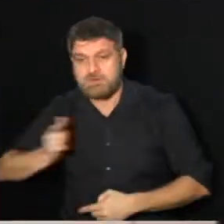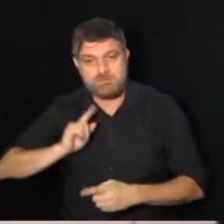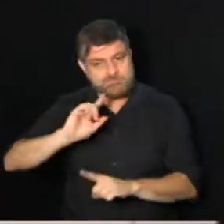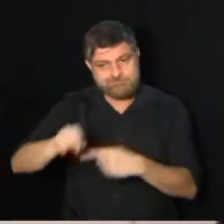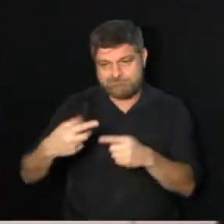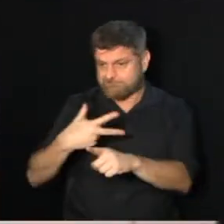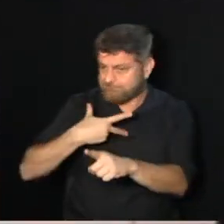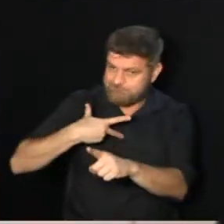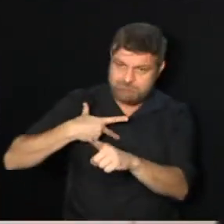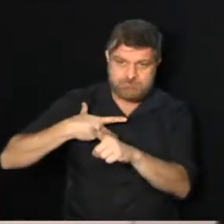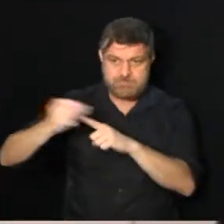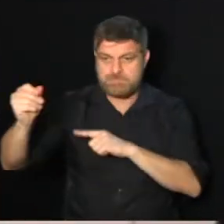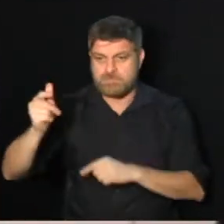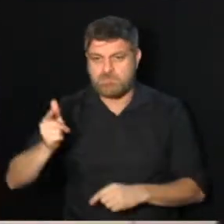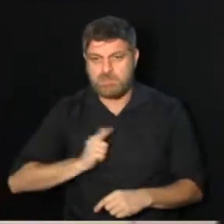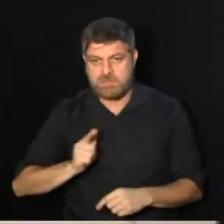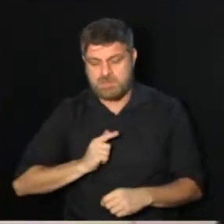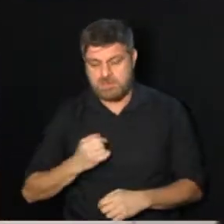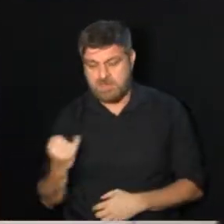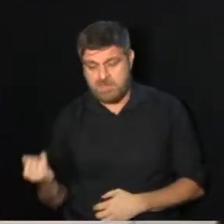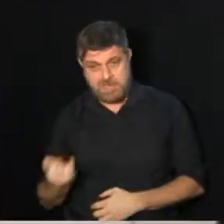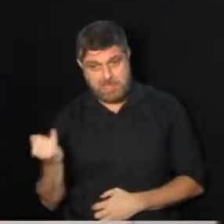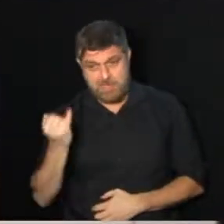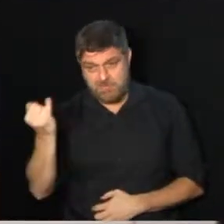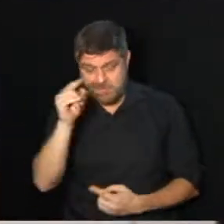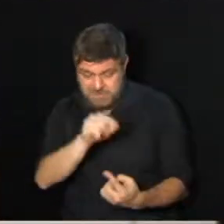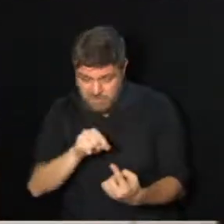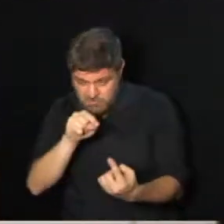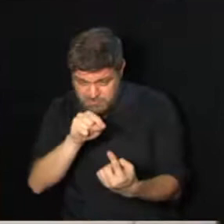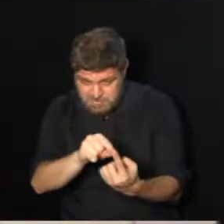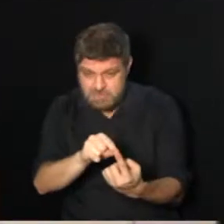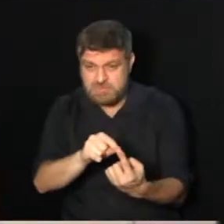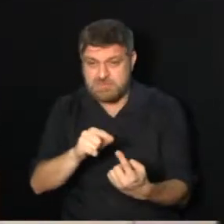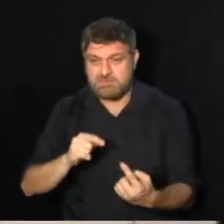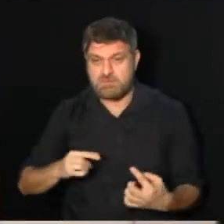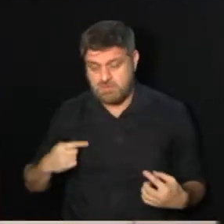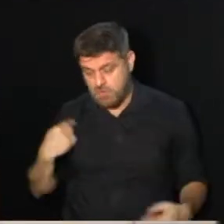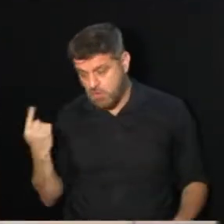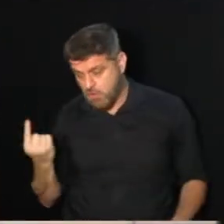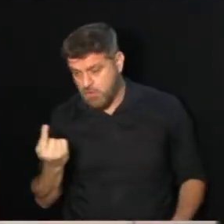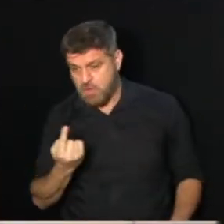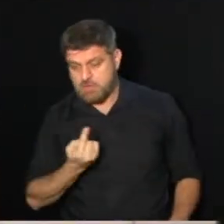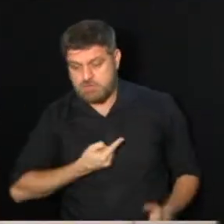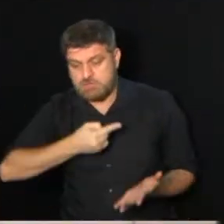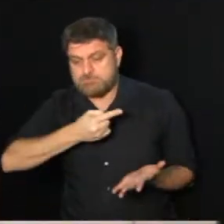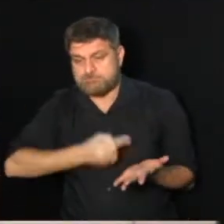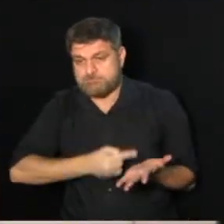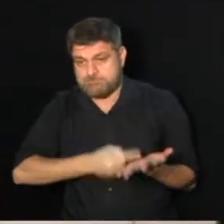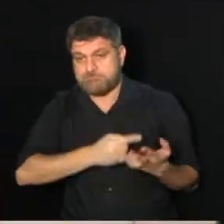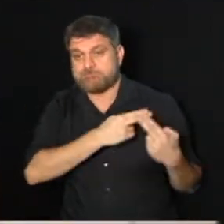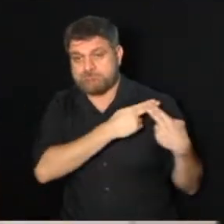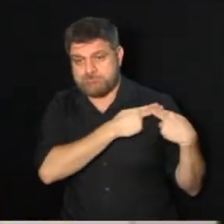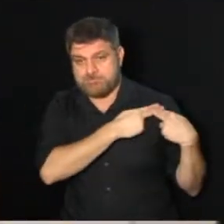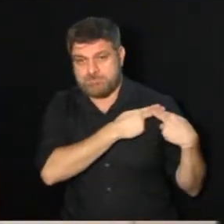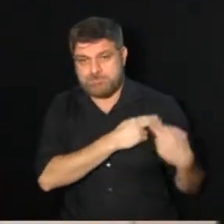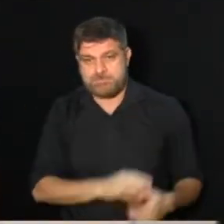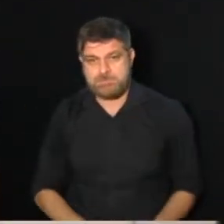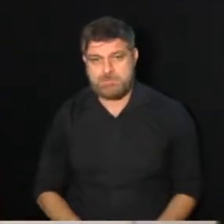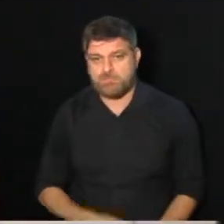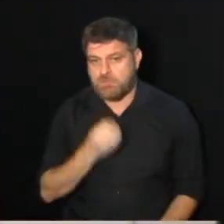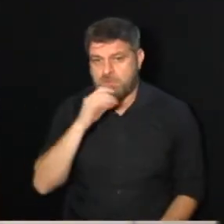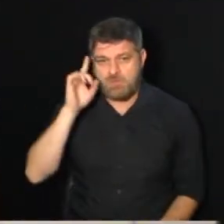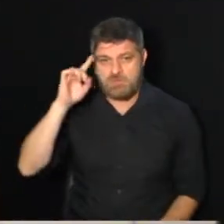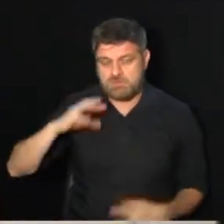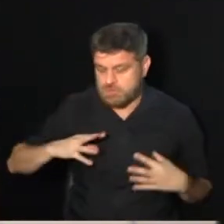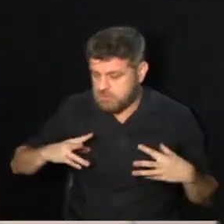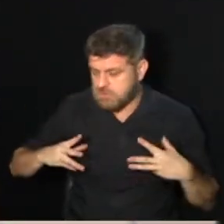sucesso elemento indispensável aos objetivos para os quais todos nós nos comprometemos. Então, que seja um bom dia